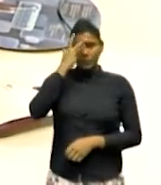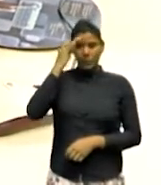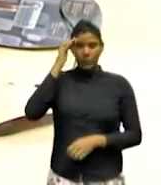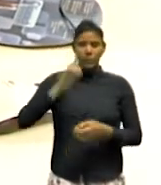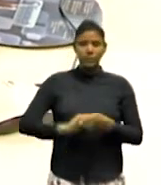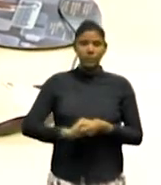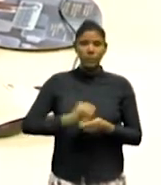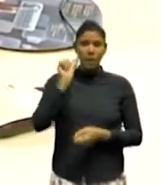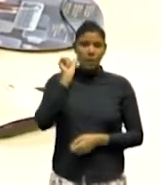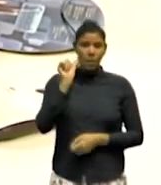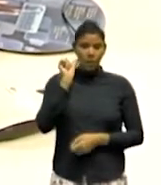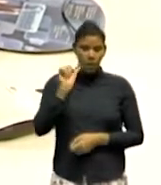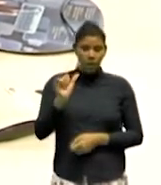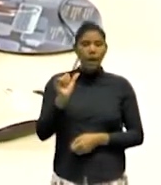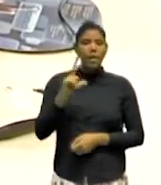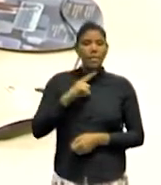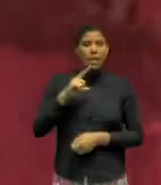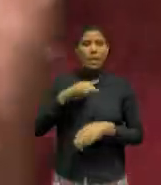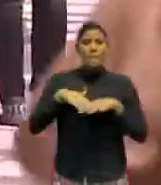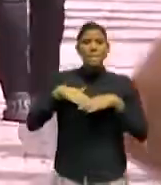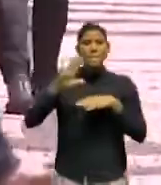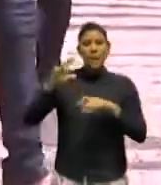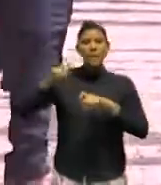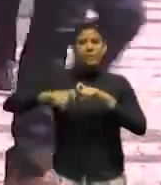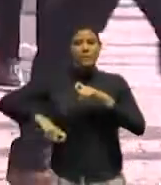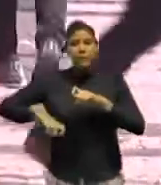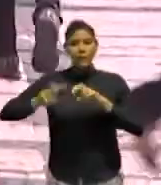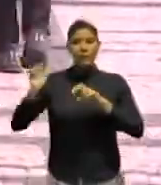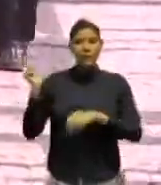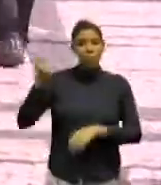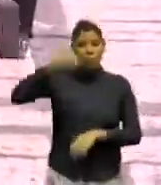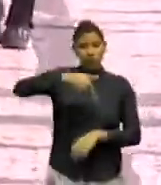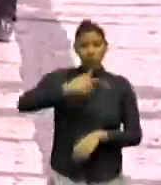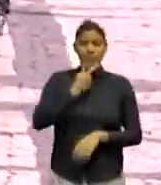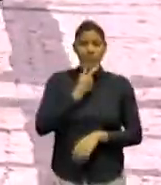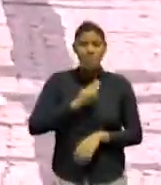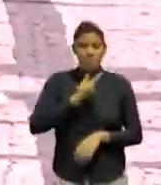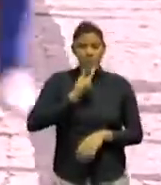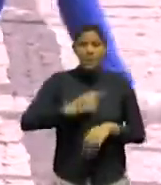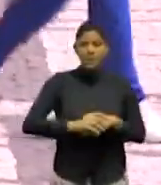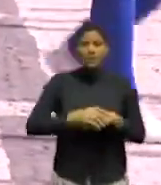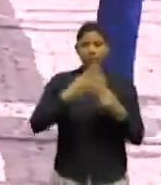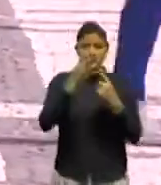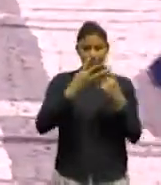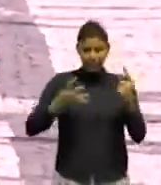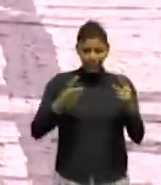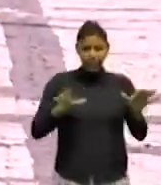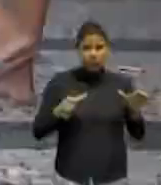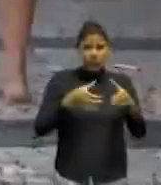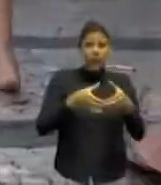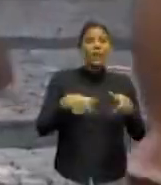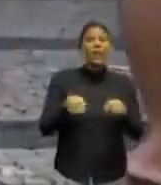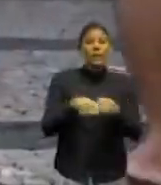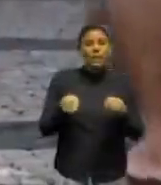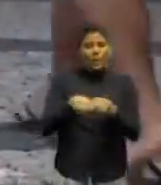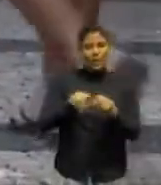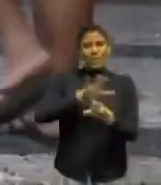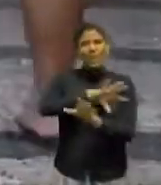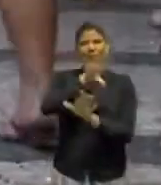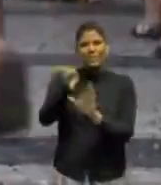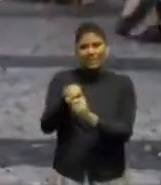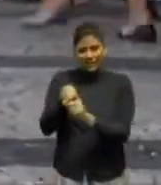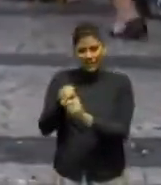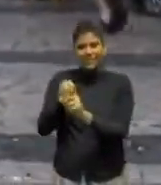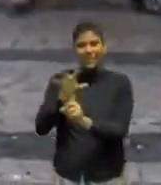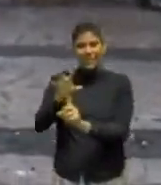mais ações de assédio sexual que os homens. Os trabalhadores LGBTQIA+, também compõem essa estatística,